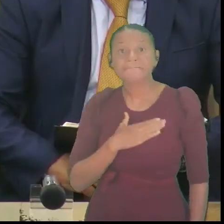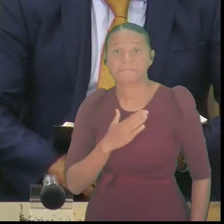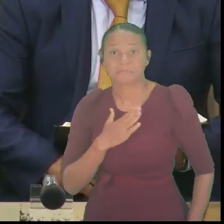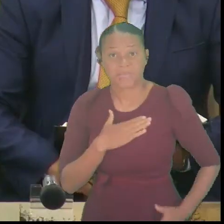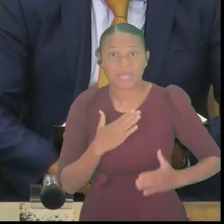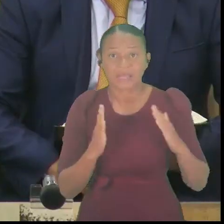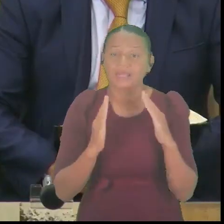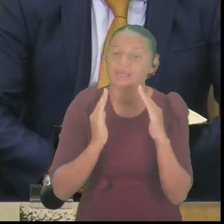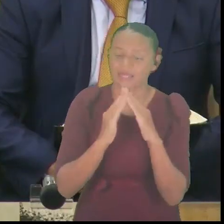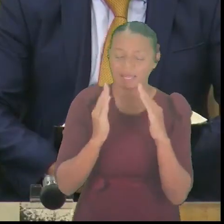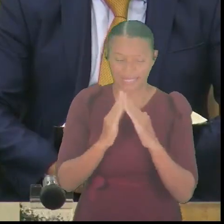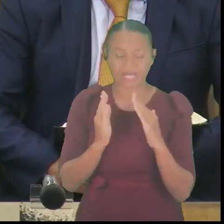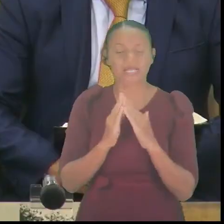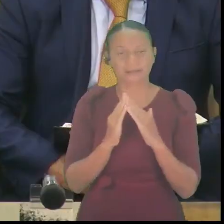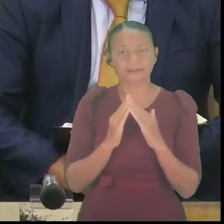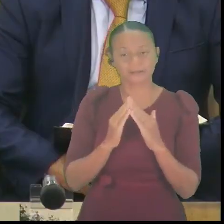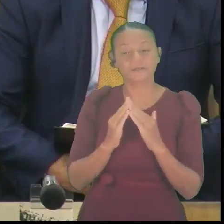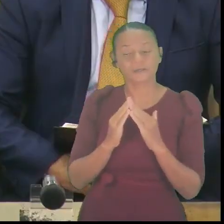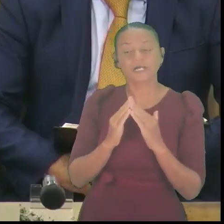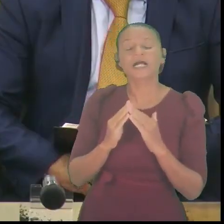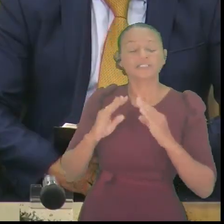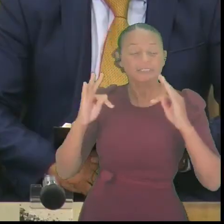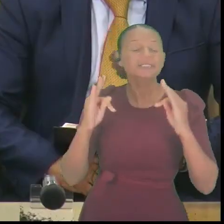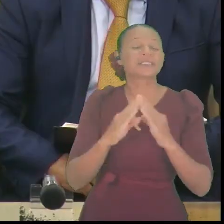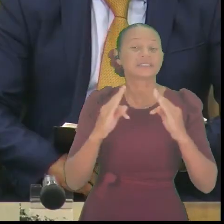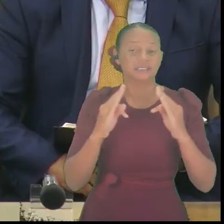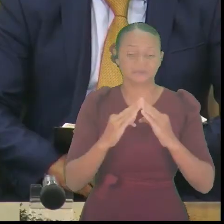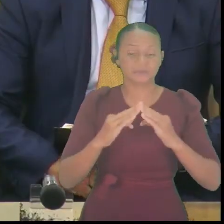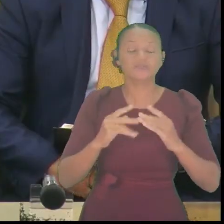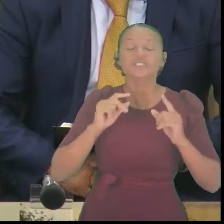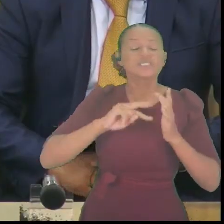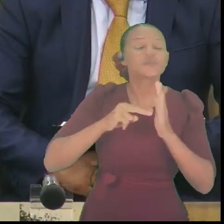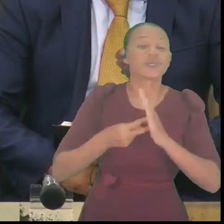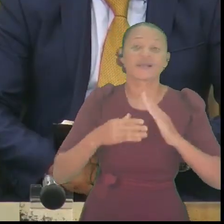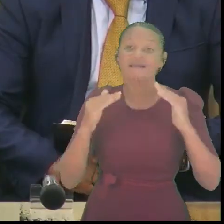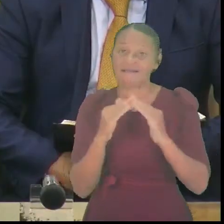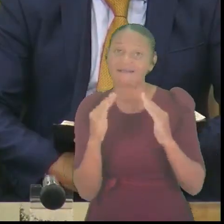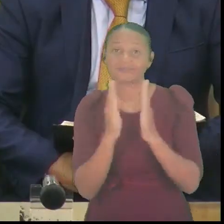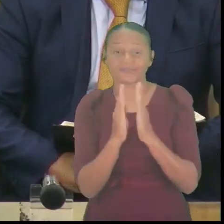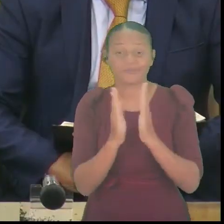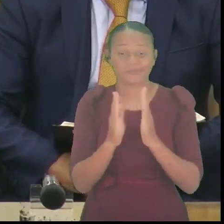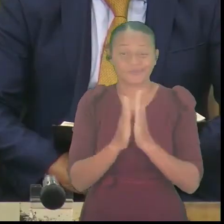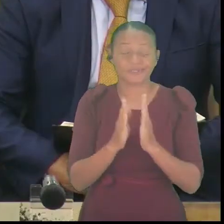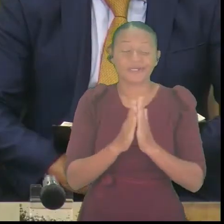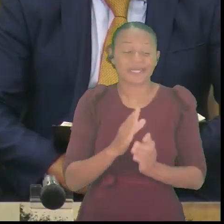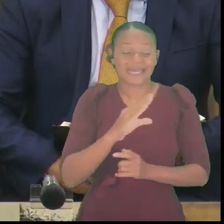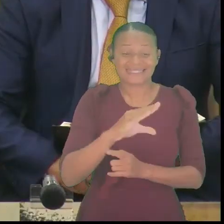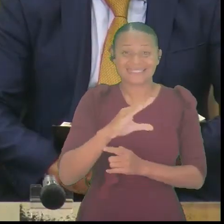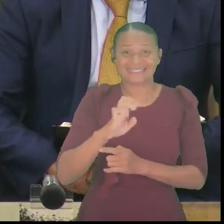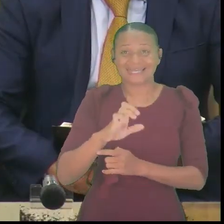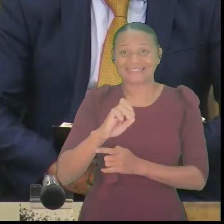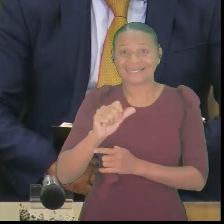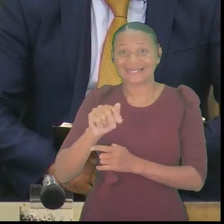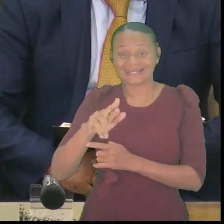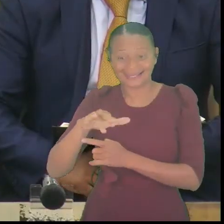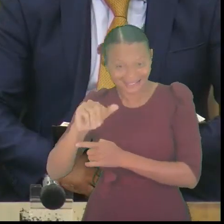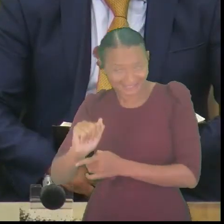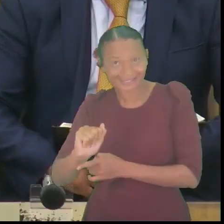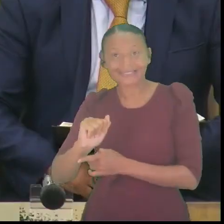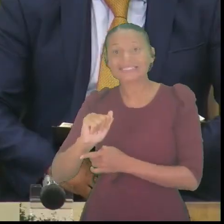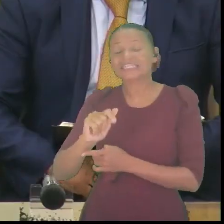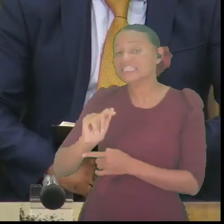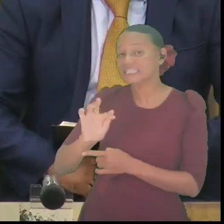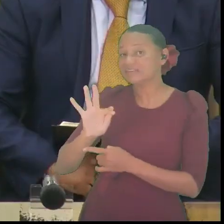casa, falando do templo, será chamada casa de oração. Ali, irmãos, em Cesareia de Filipe, ele disse: porém eu te digo que tu